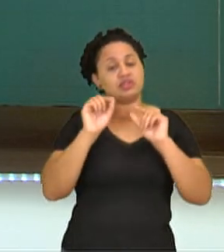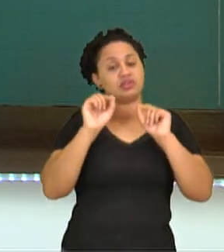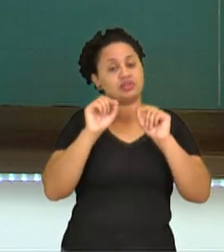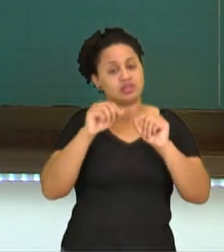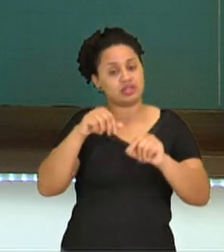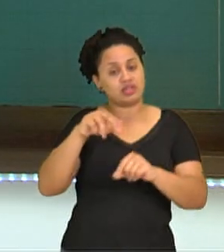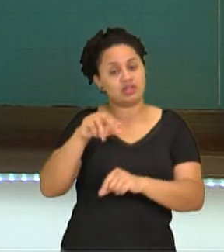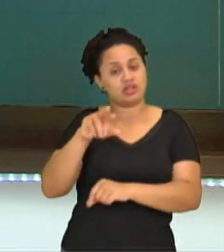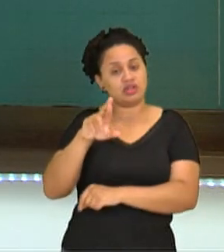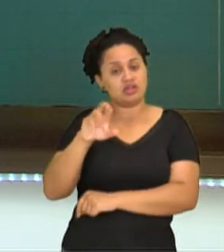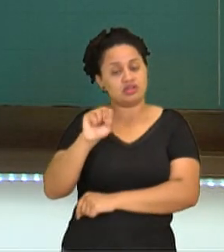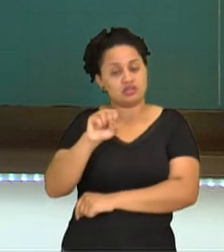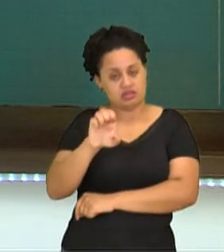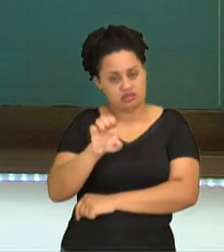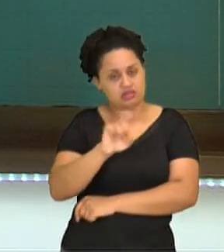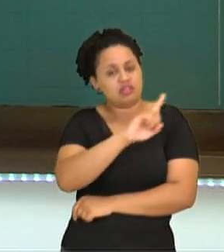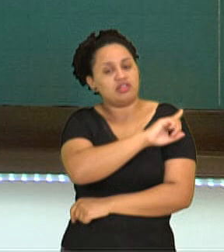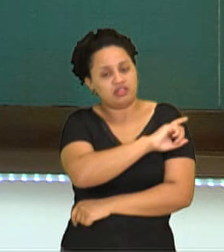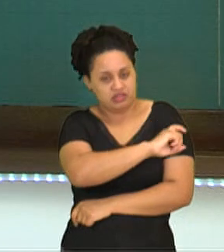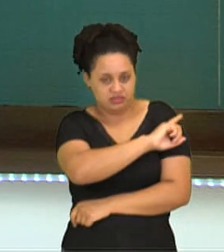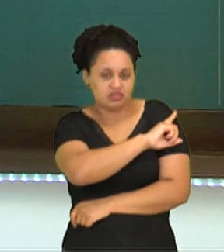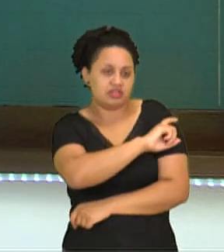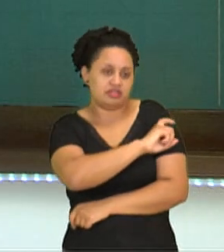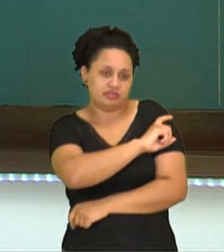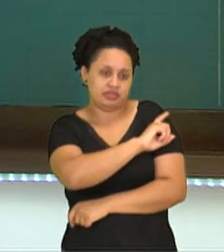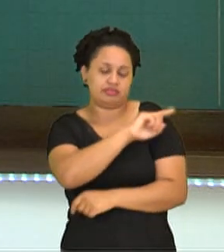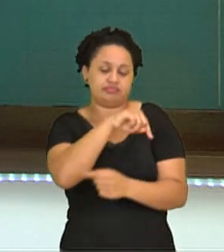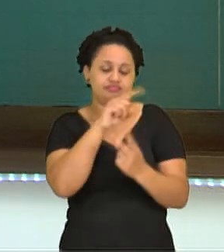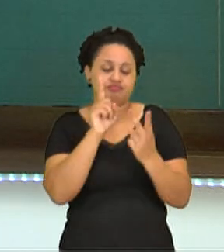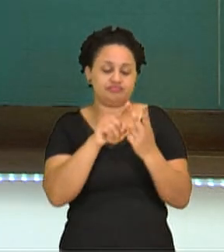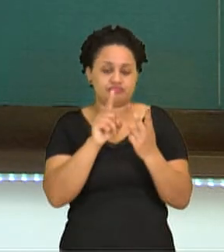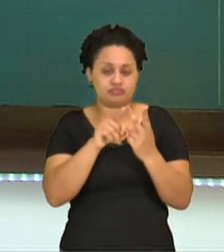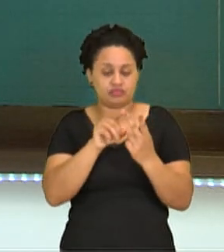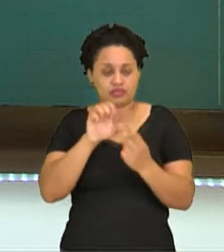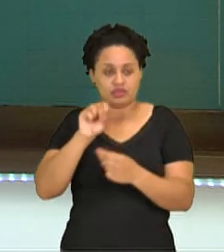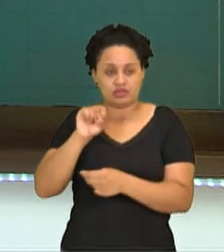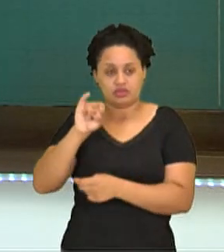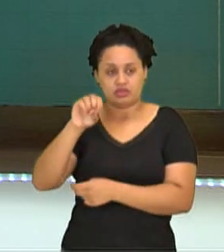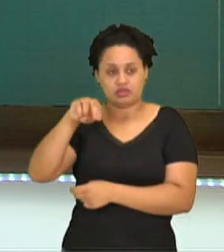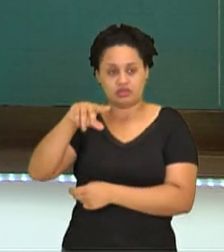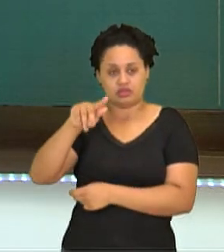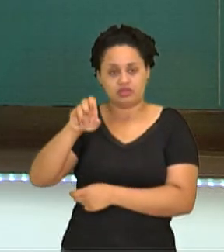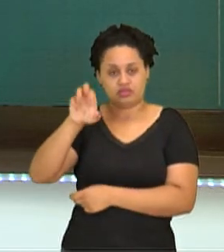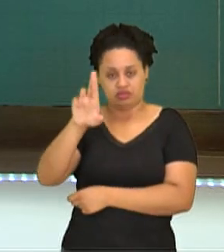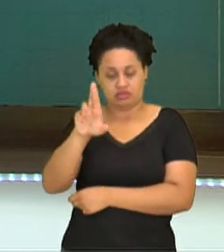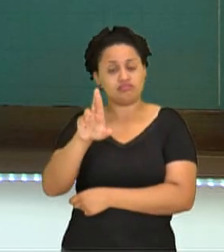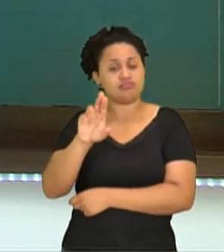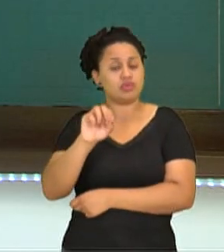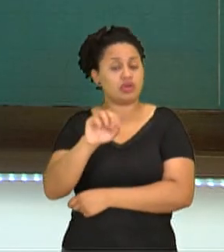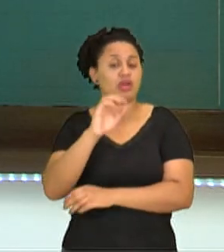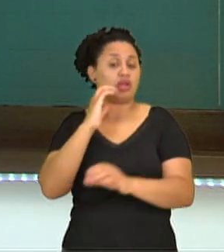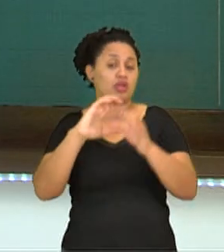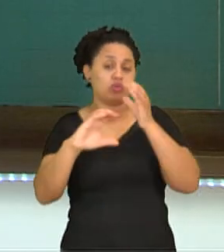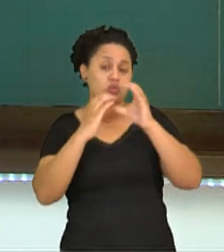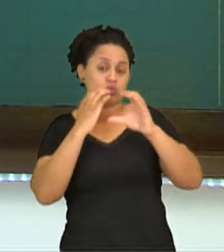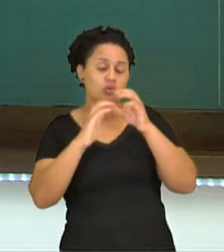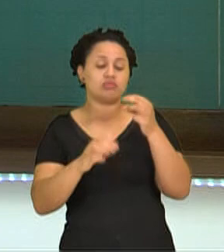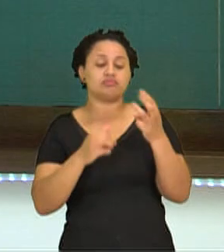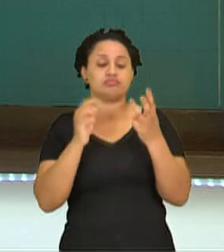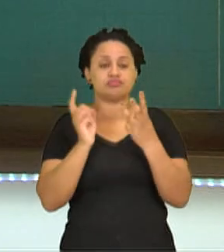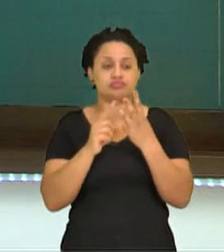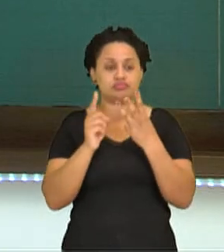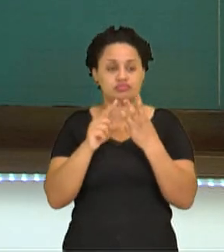É a nurse, a enfermeira. Segunda, singer,